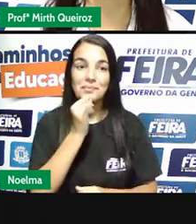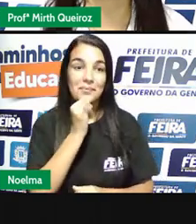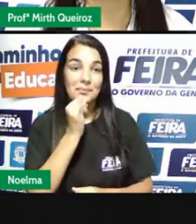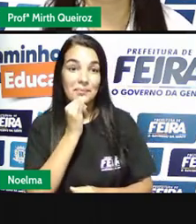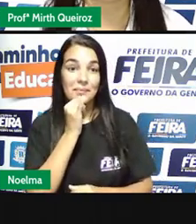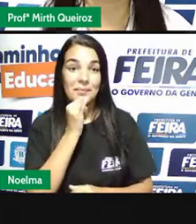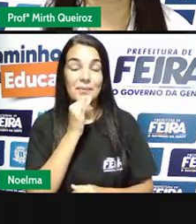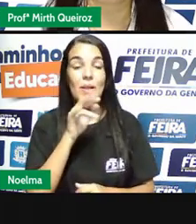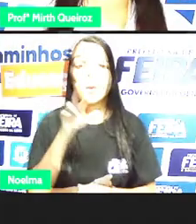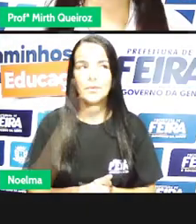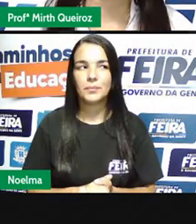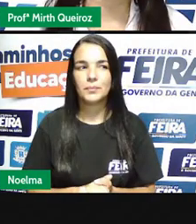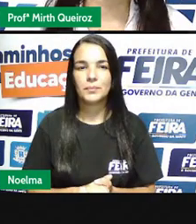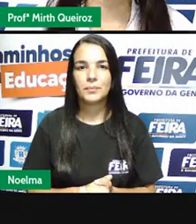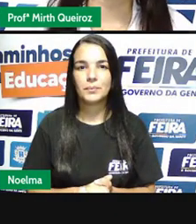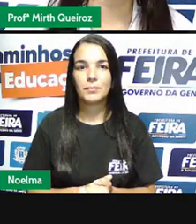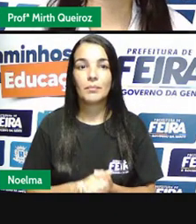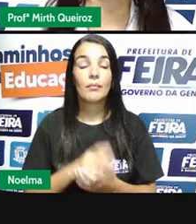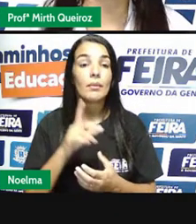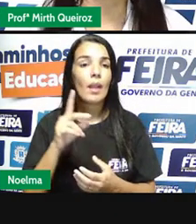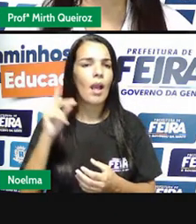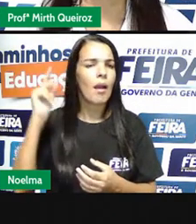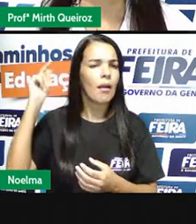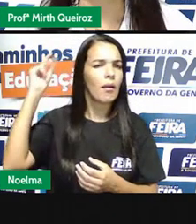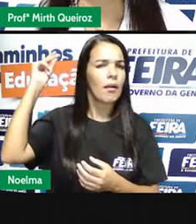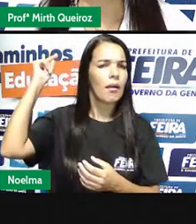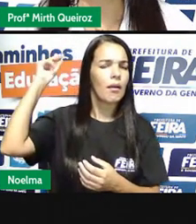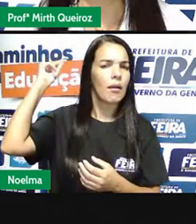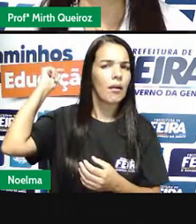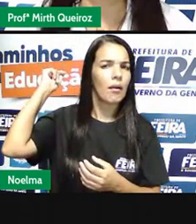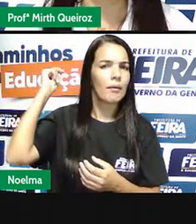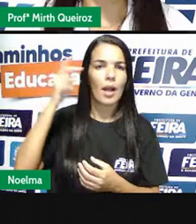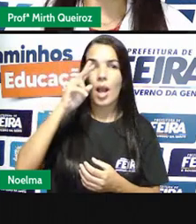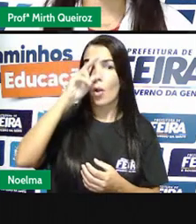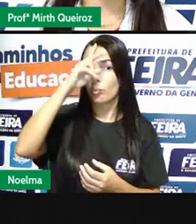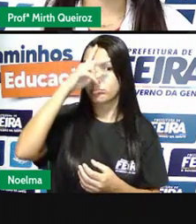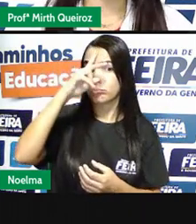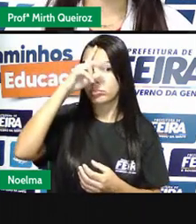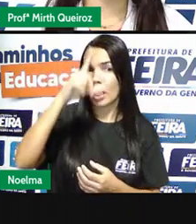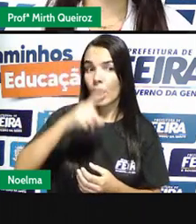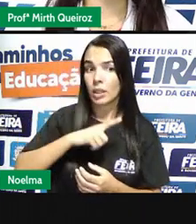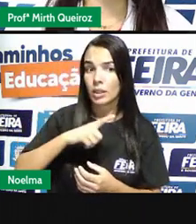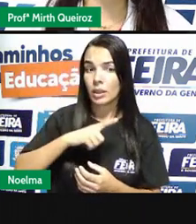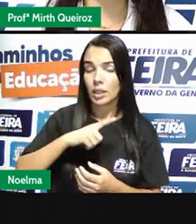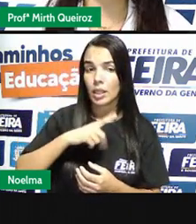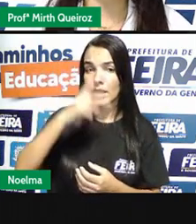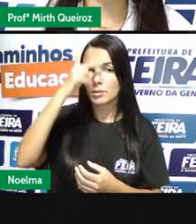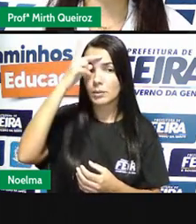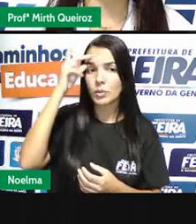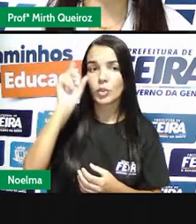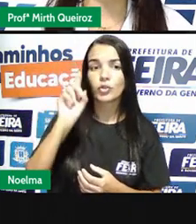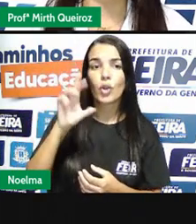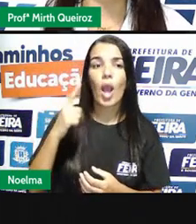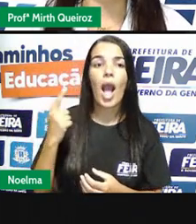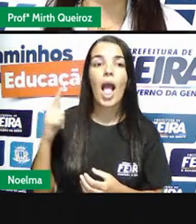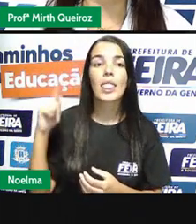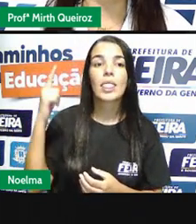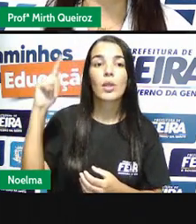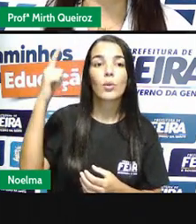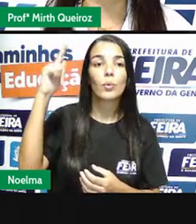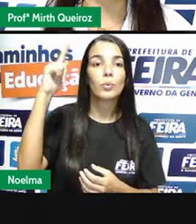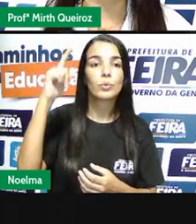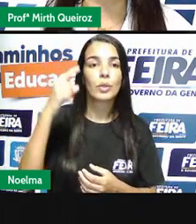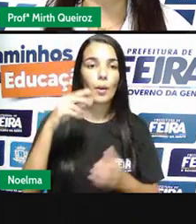exemplo Os Irmãos Grimm né e o princípio os contos tinham como público-alvo os adultos e